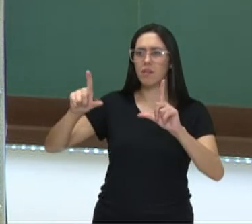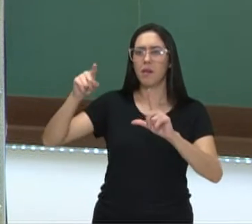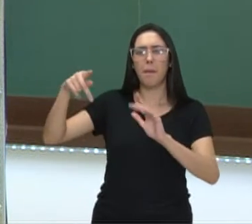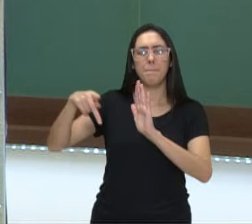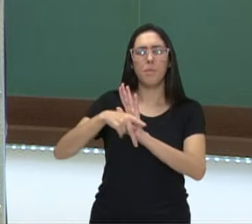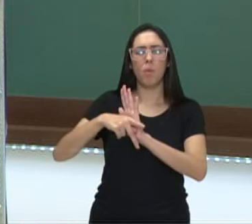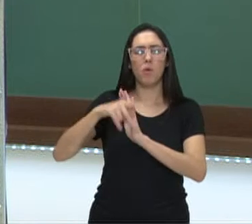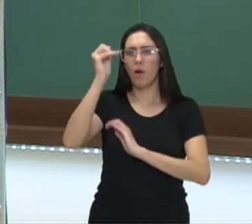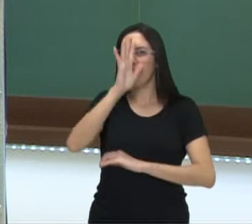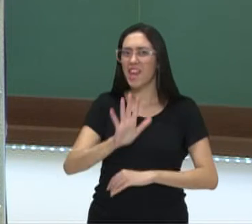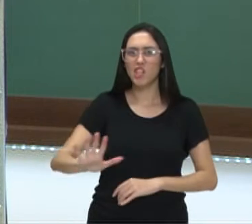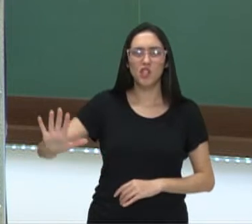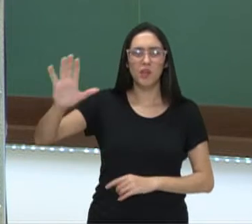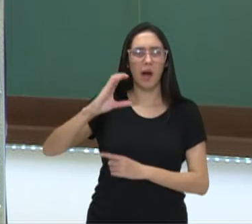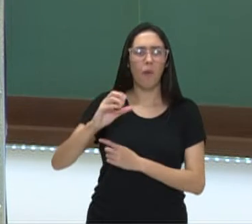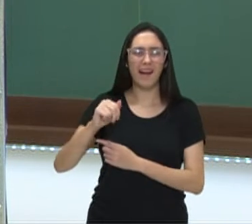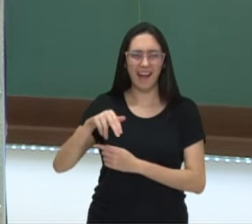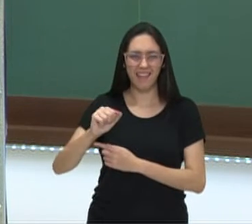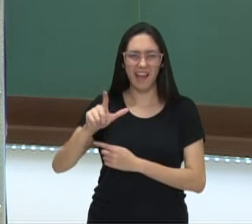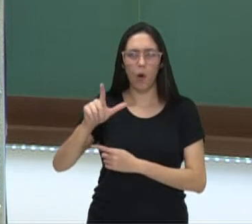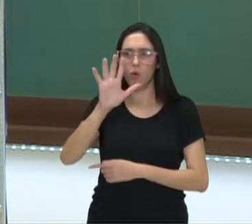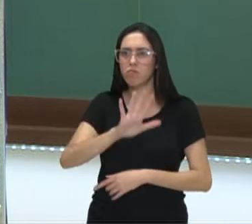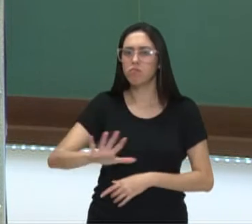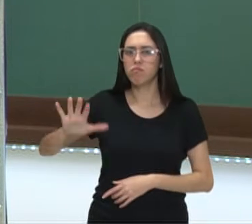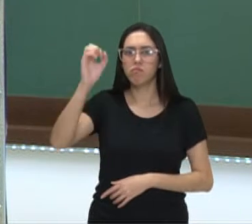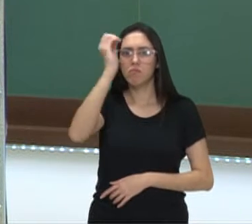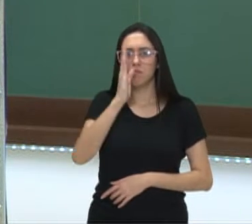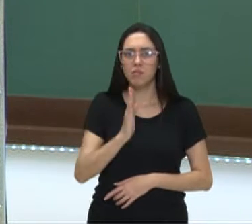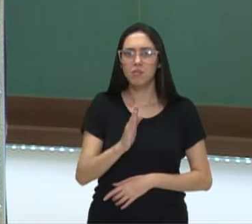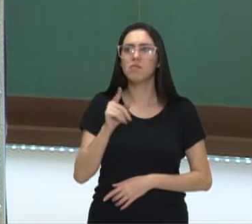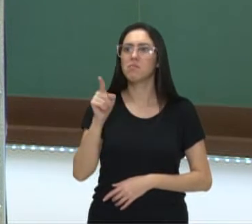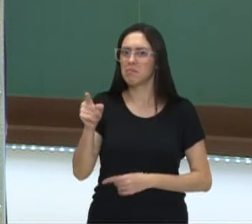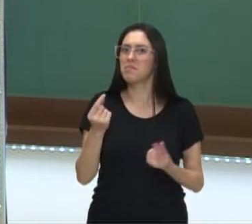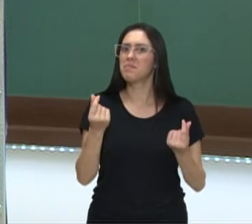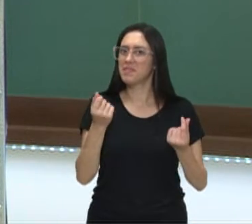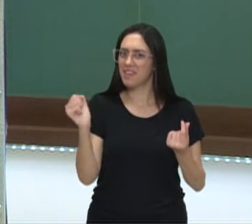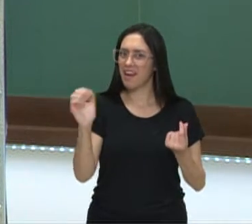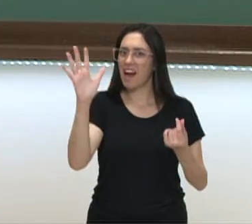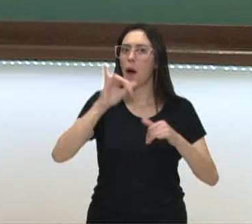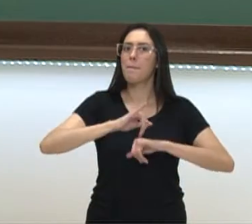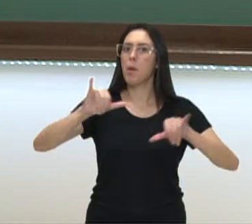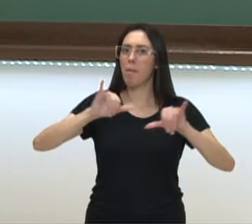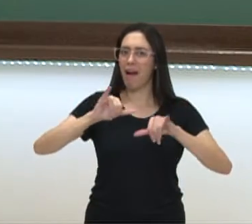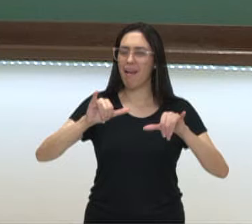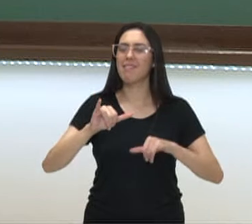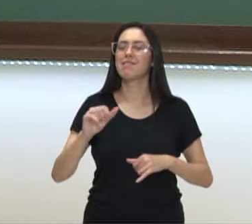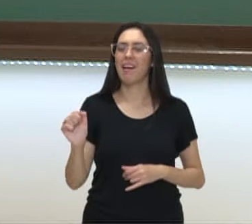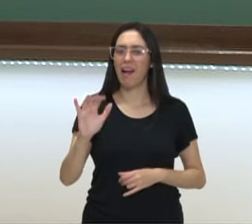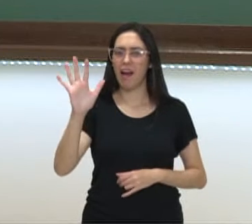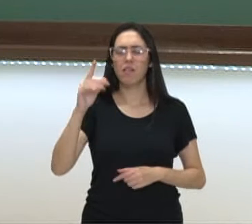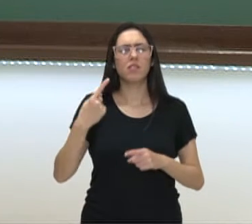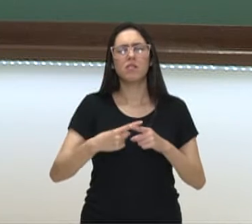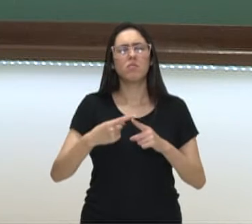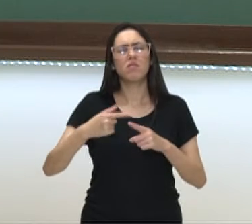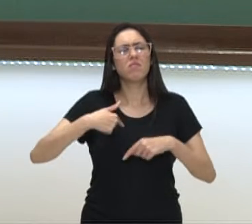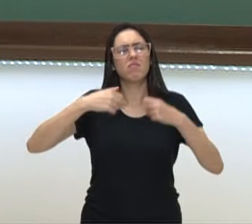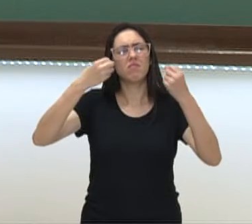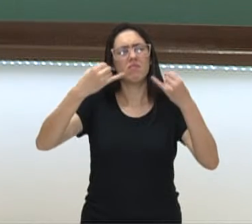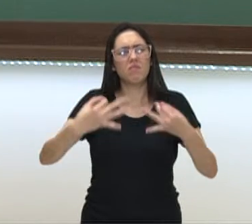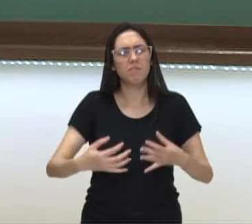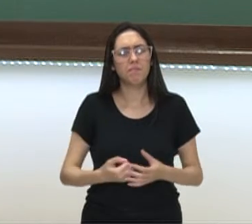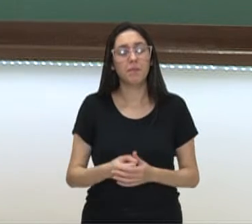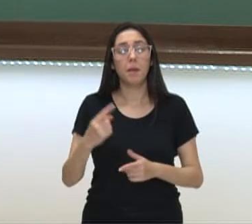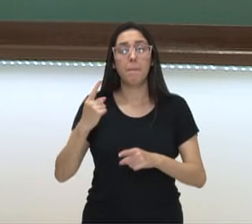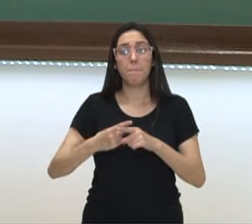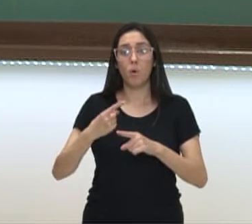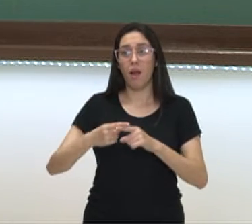o custo do anúncio é muito maior do que um programa que é veiculado localmente. E por que eu falo tudo isso? Porque a televisão ela